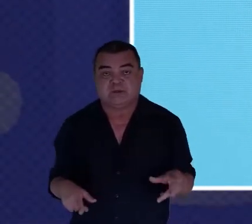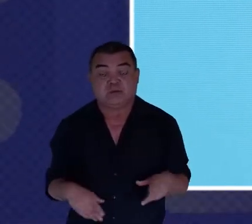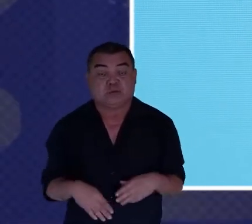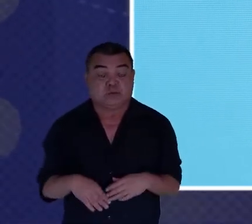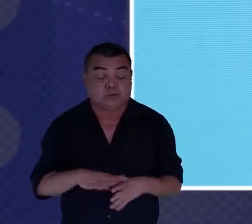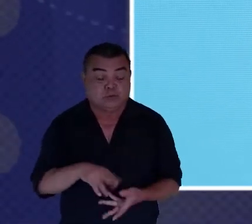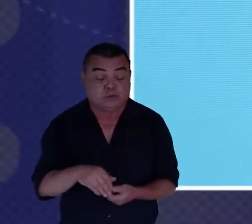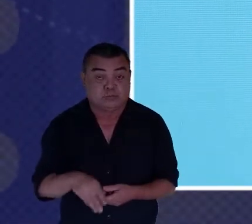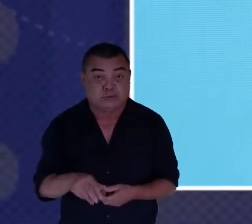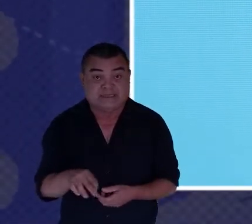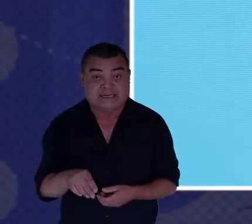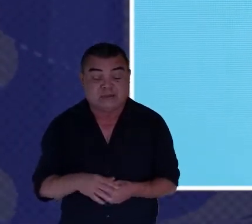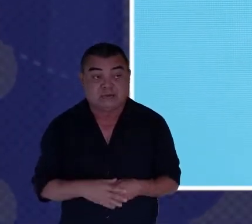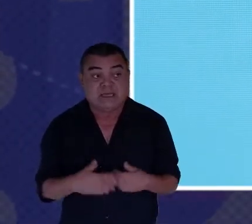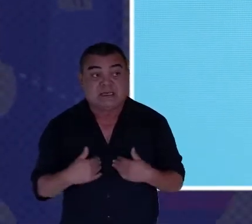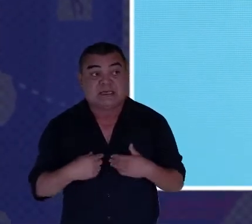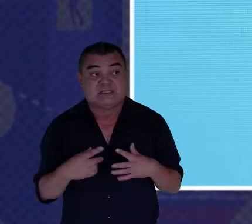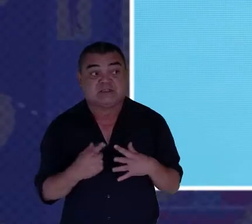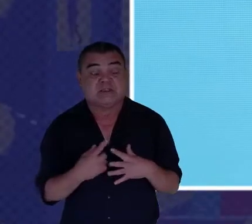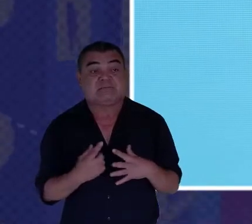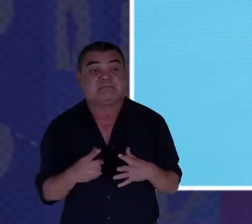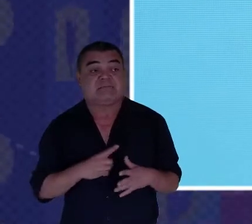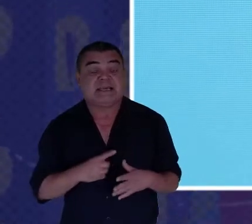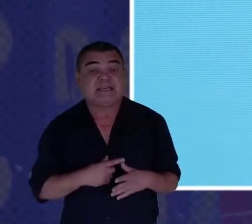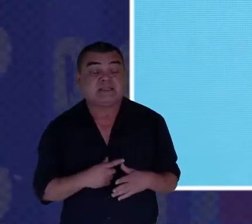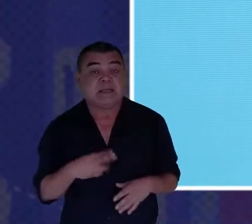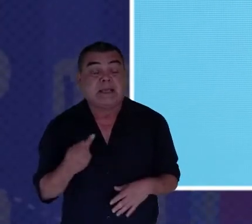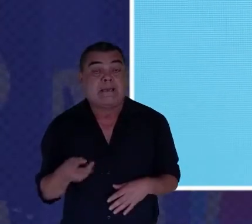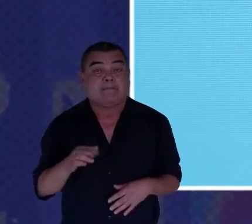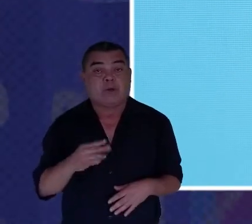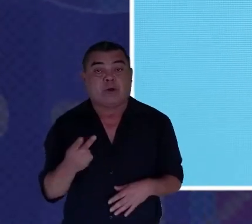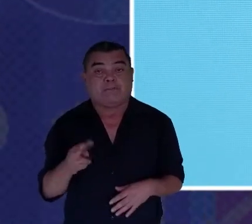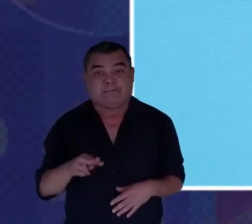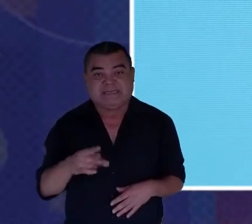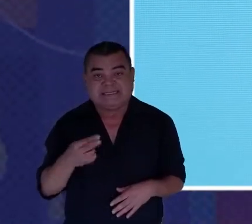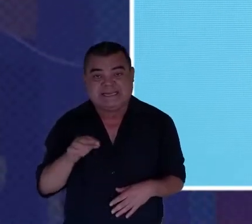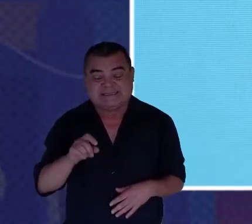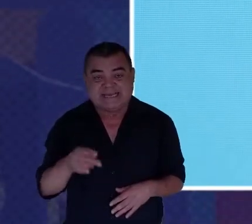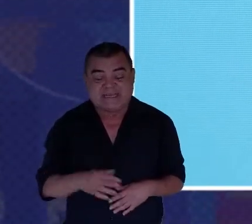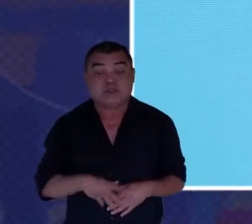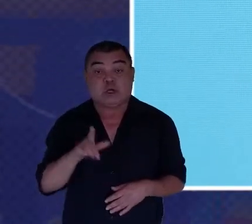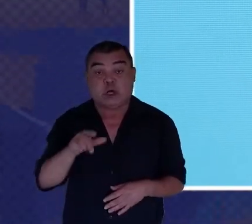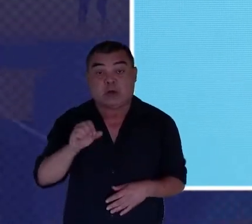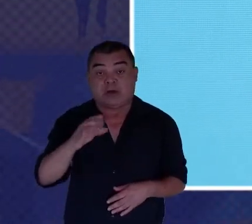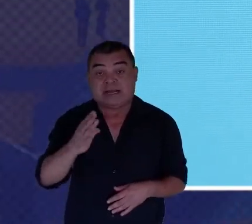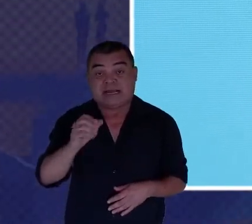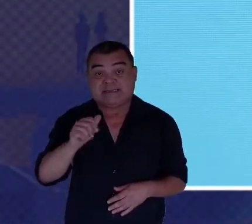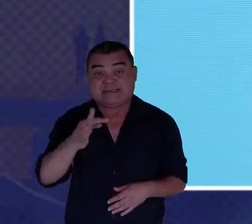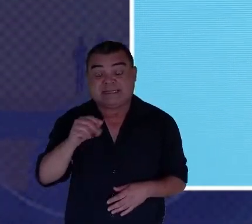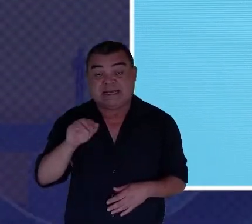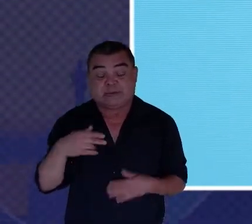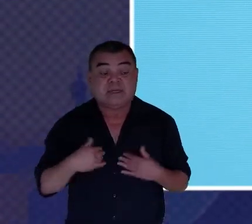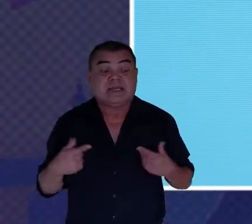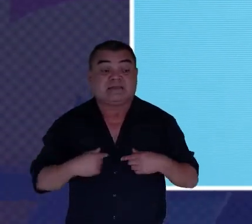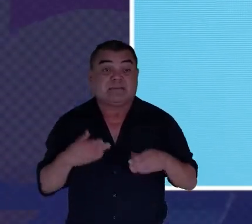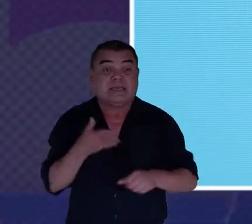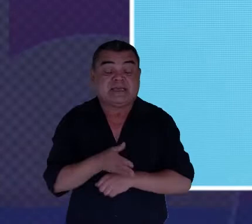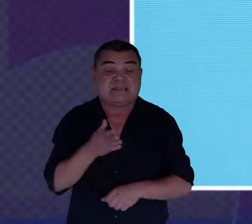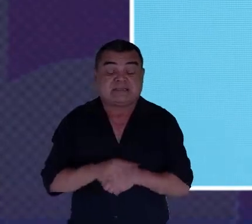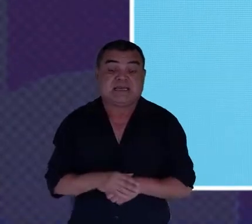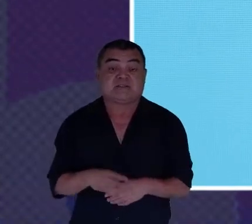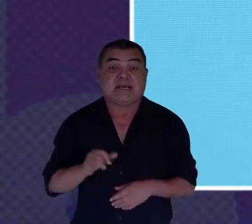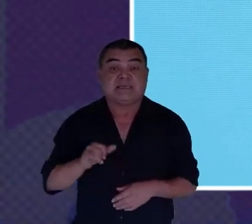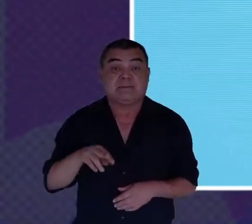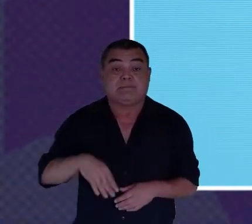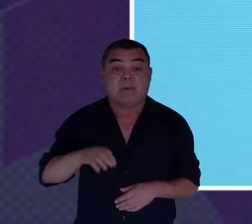moderno é a de qualidade que a gente tem entre proprietários e locatários a disparidade que a gente tem entre aqueles que têm acesso a